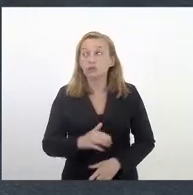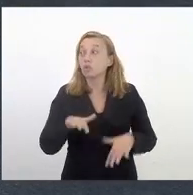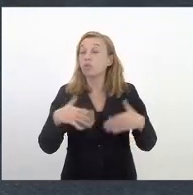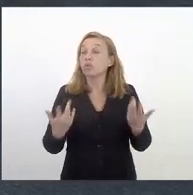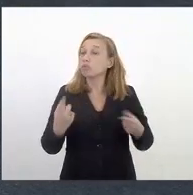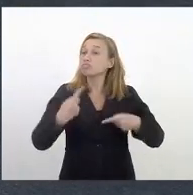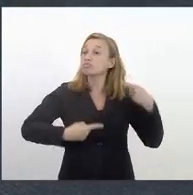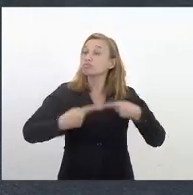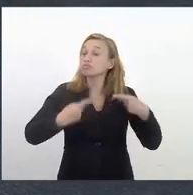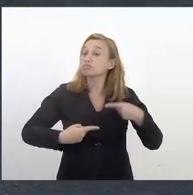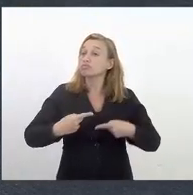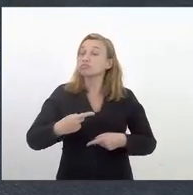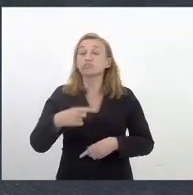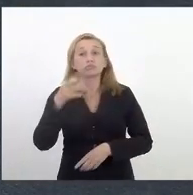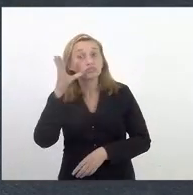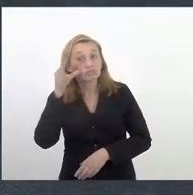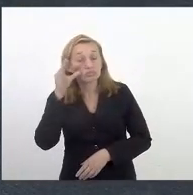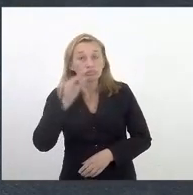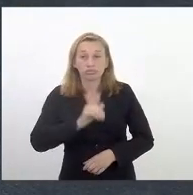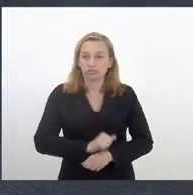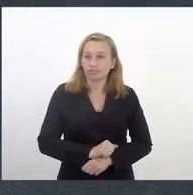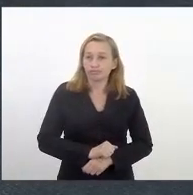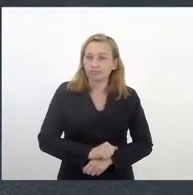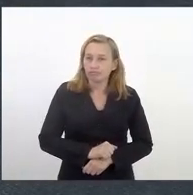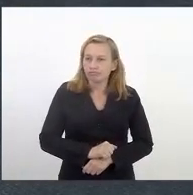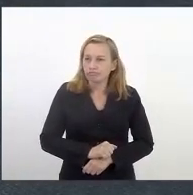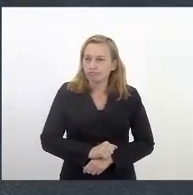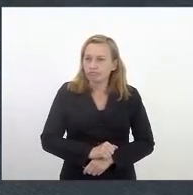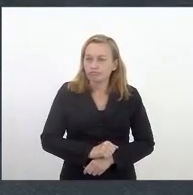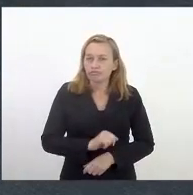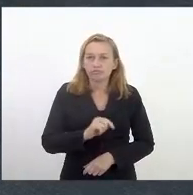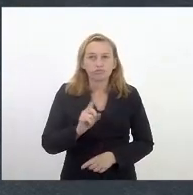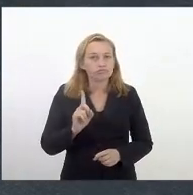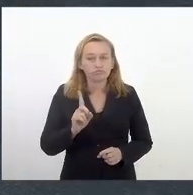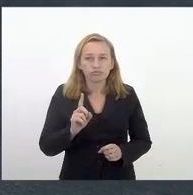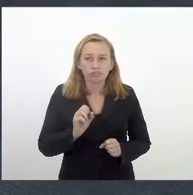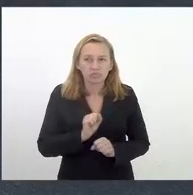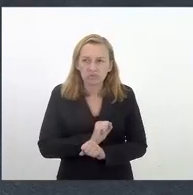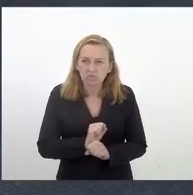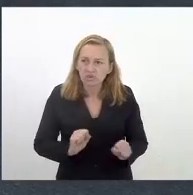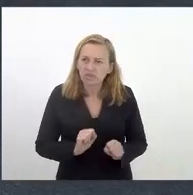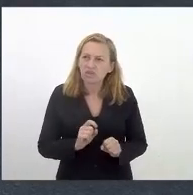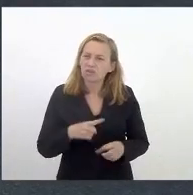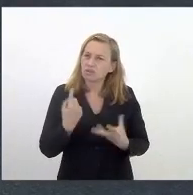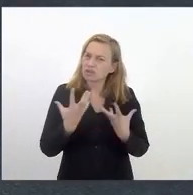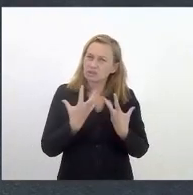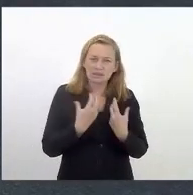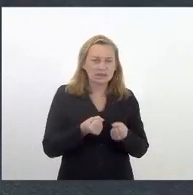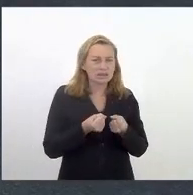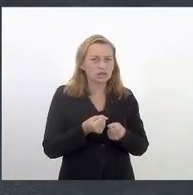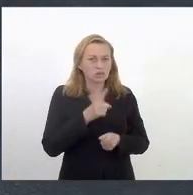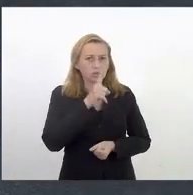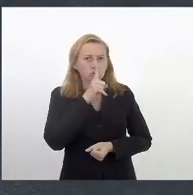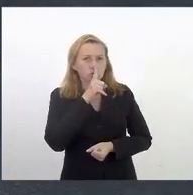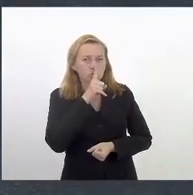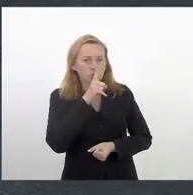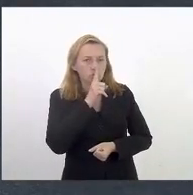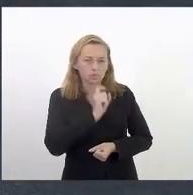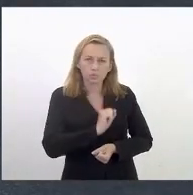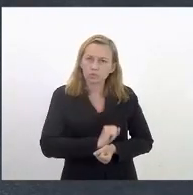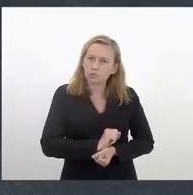política e não é possível que a gente já sente silenciosamente que haja uma